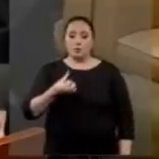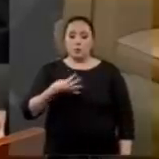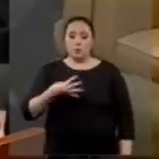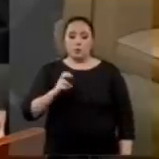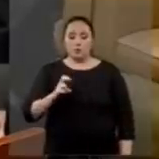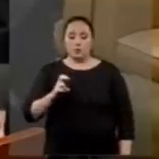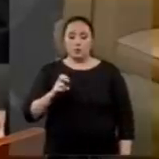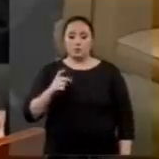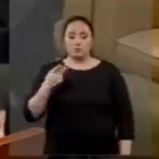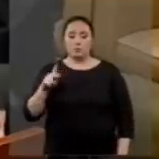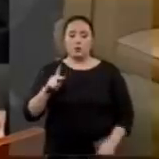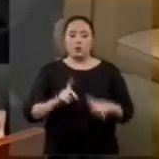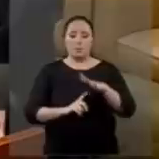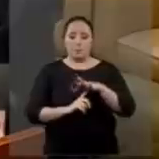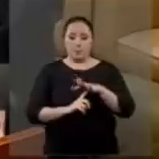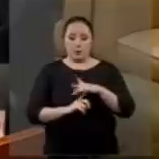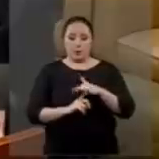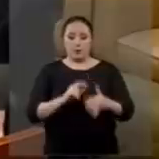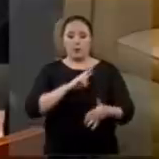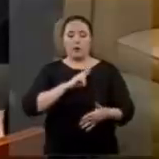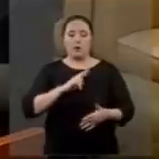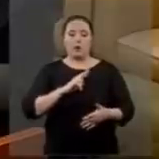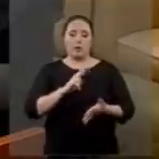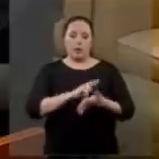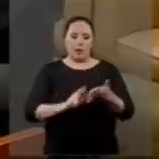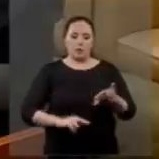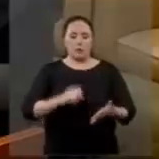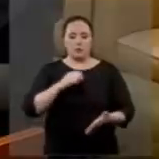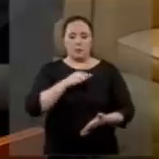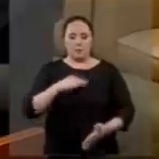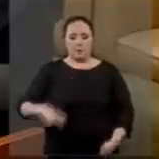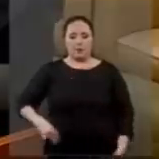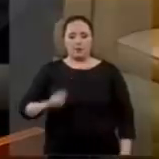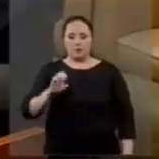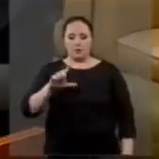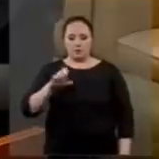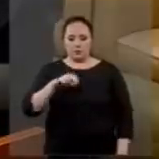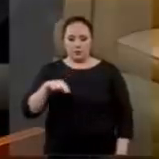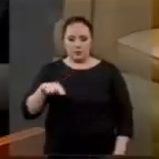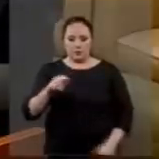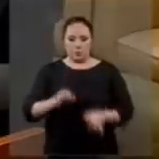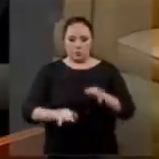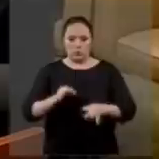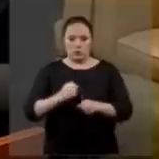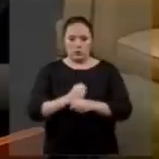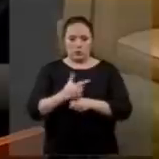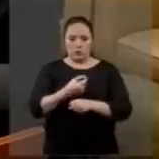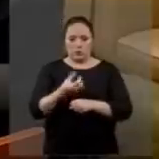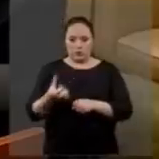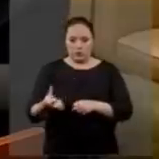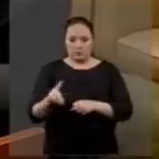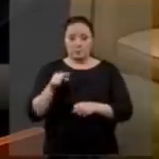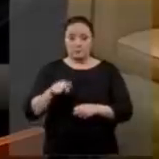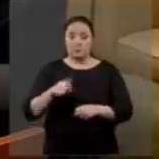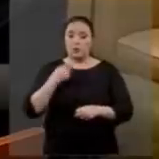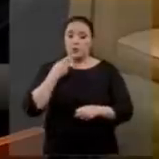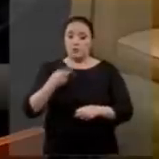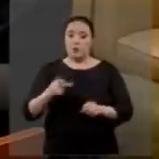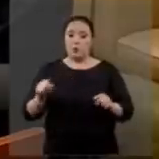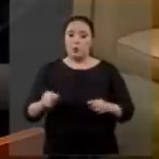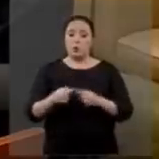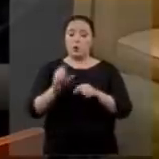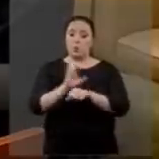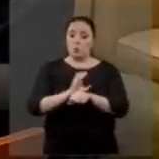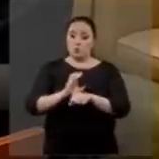3.645 do Paraná, de relatoria da ministra Ellen Grace, julgada em 2006, na qual se declarou a inconstitucionalidade de uma